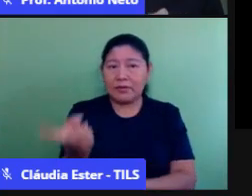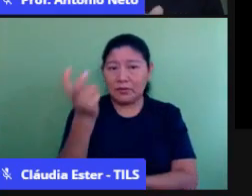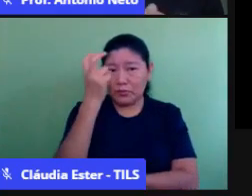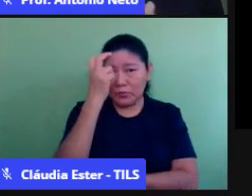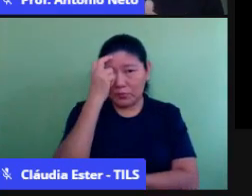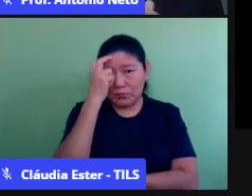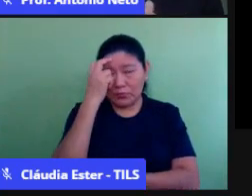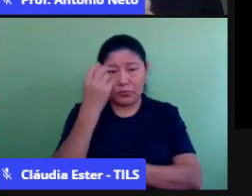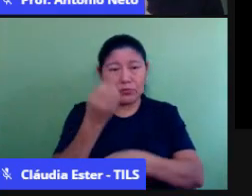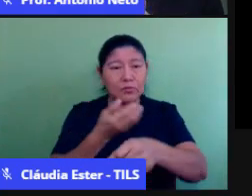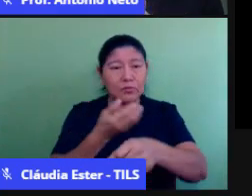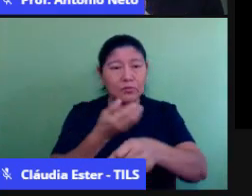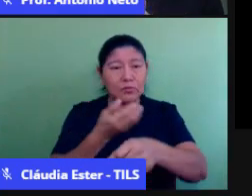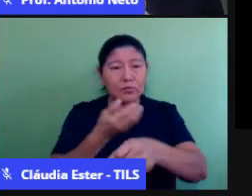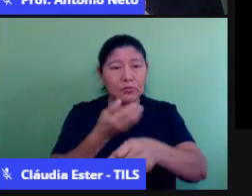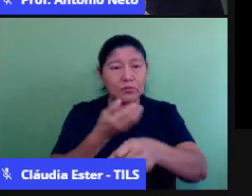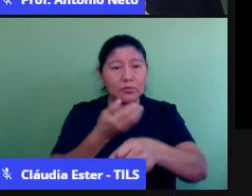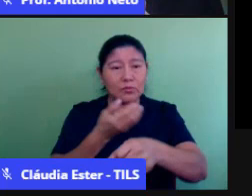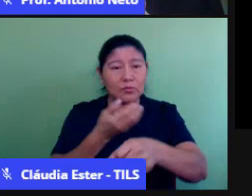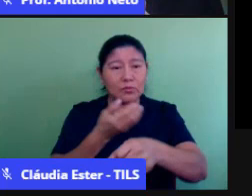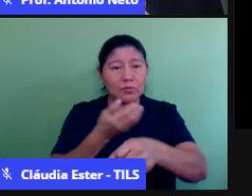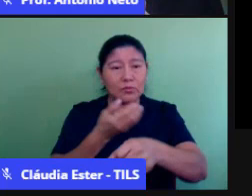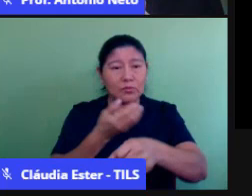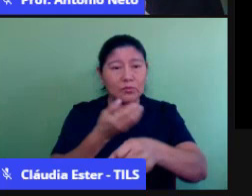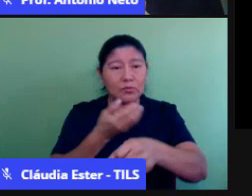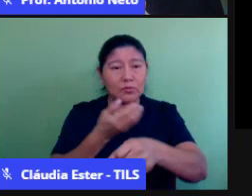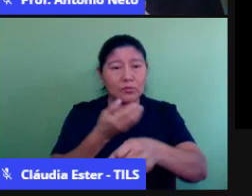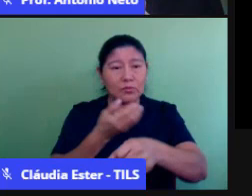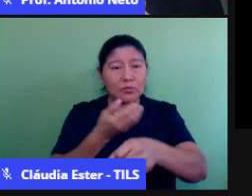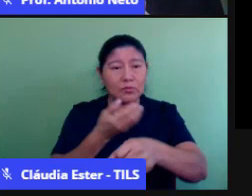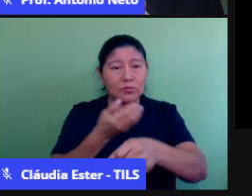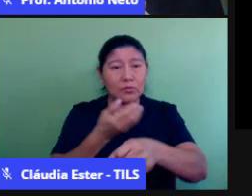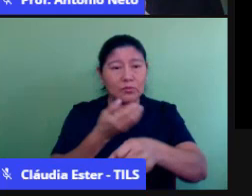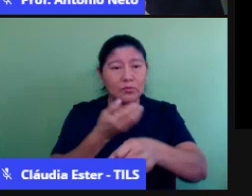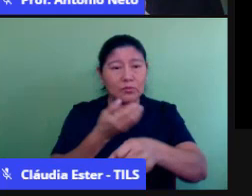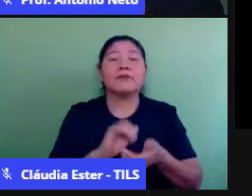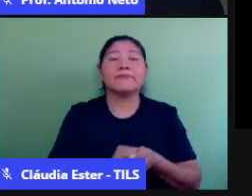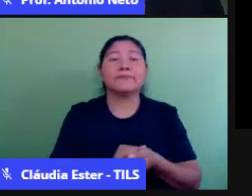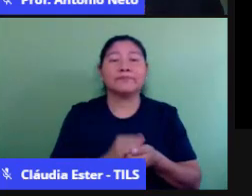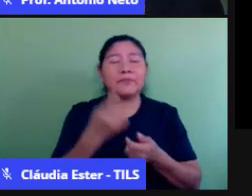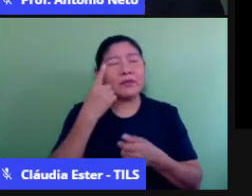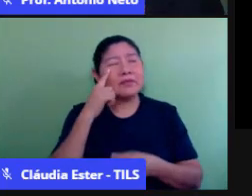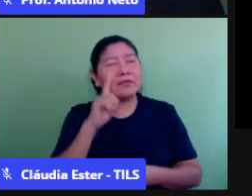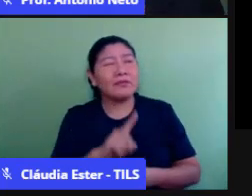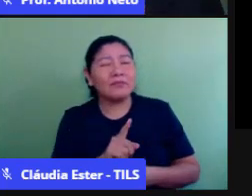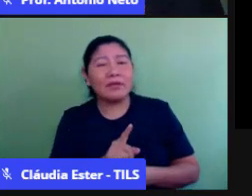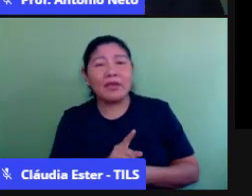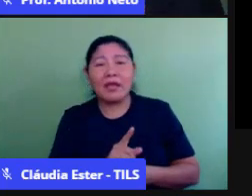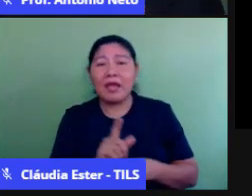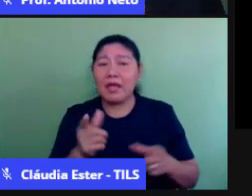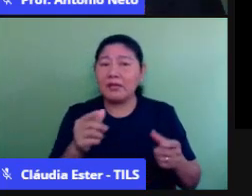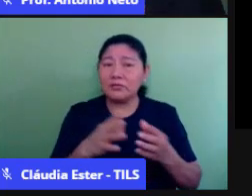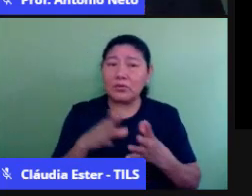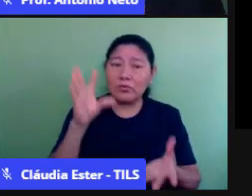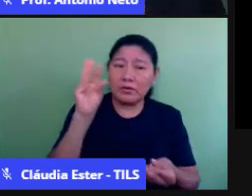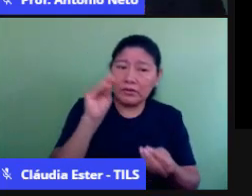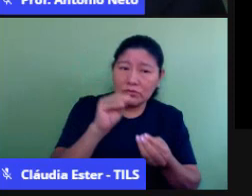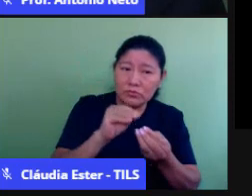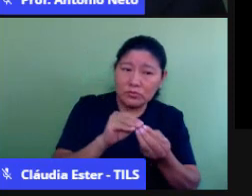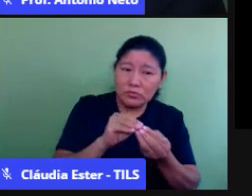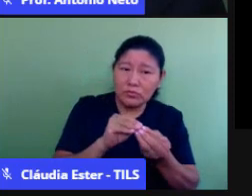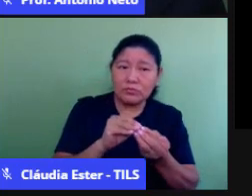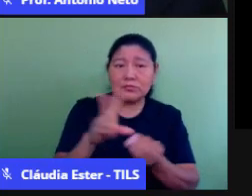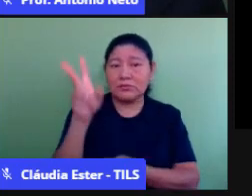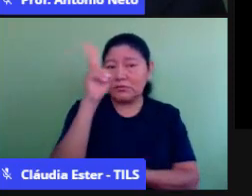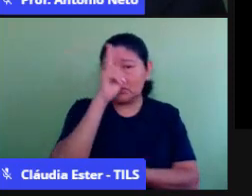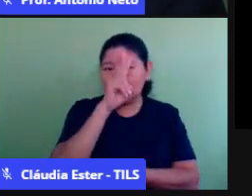Muito diversa mesmo, né? Então, aí seria um pedacinho do roteiro, né, que a gente